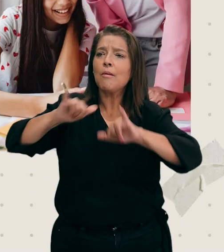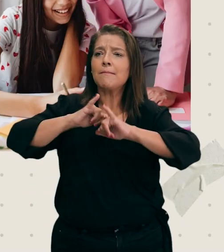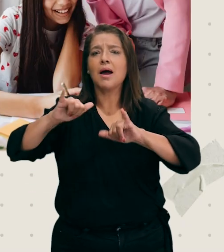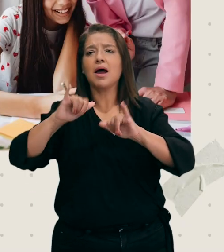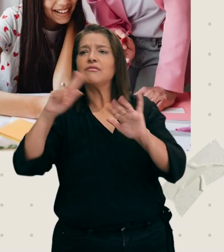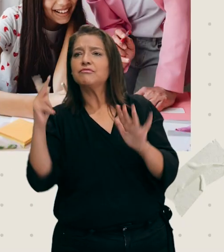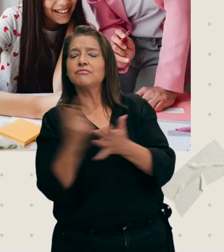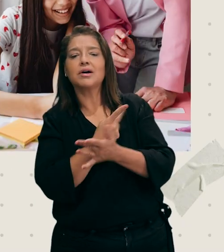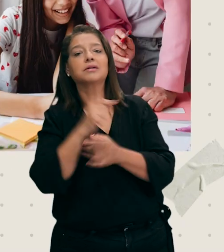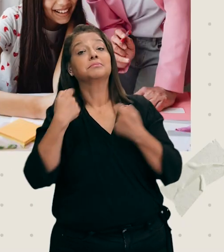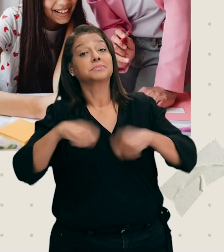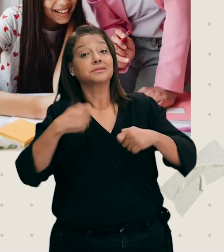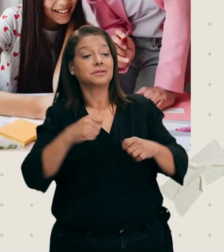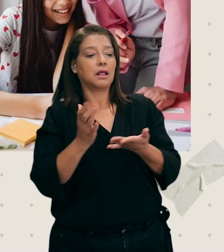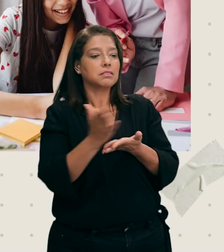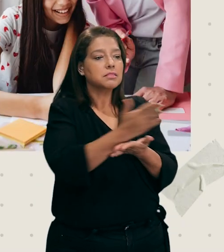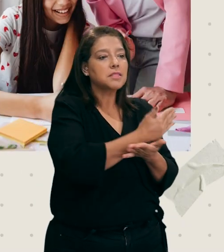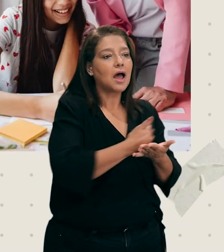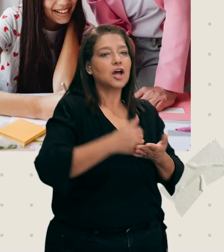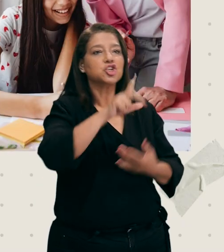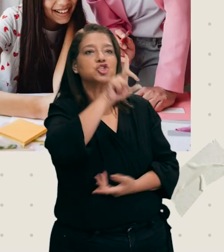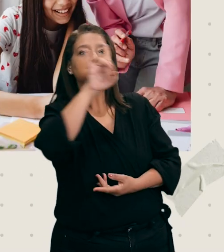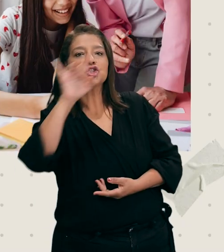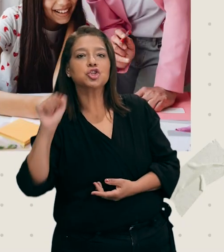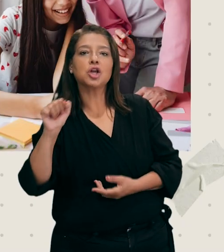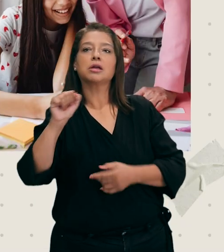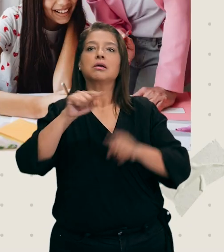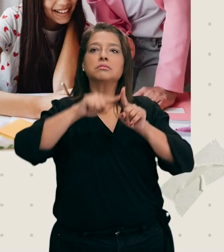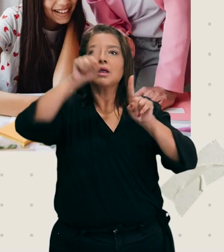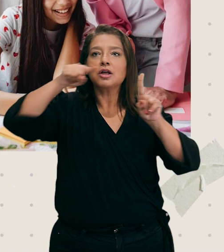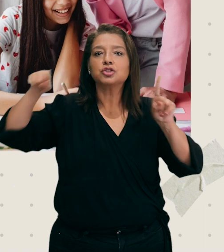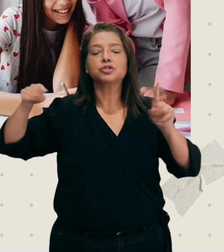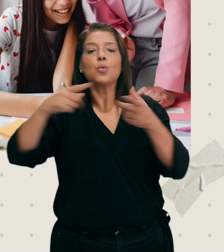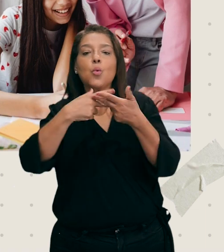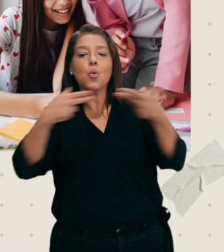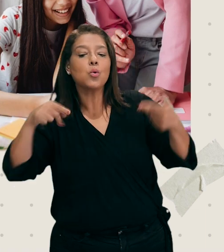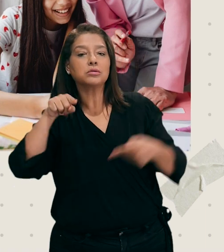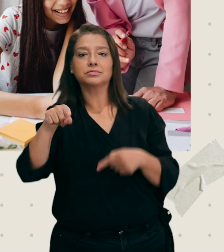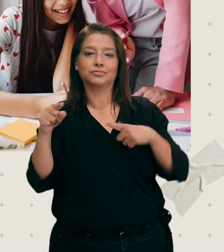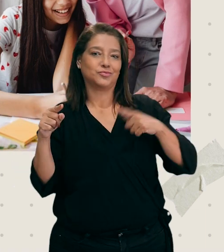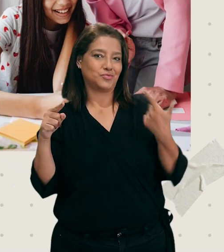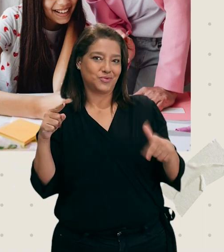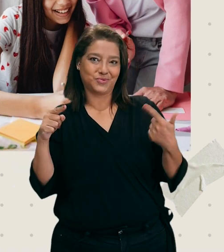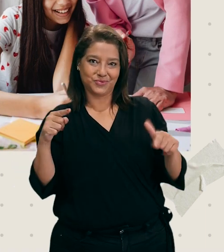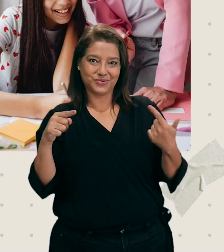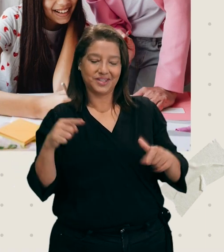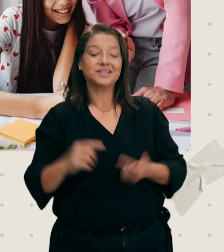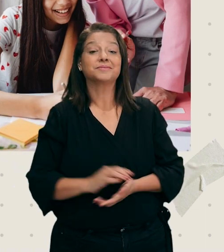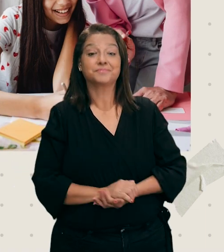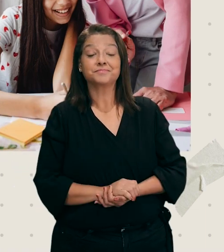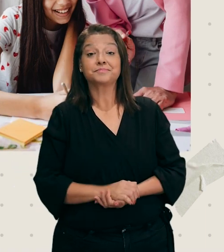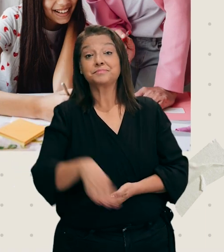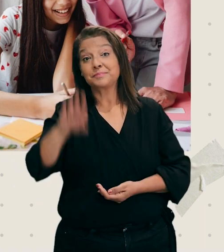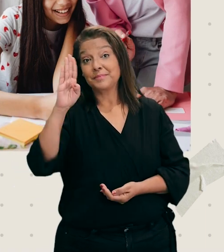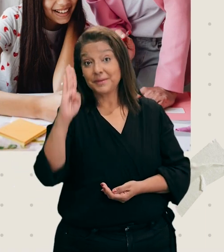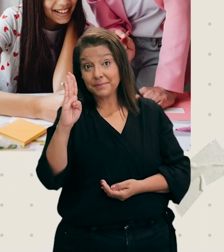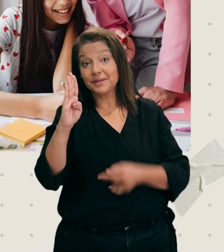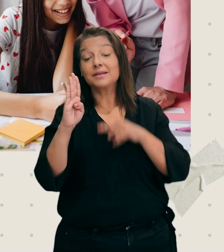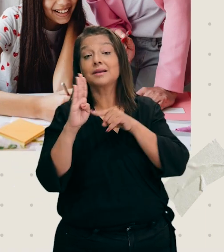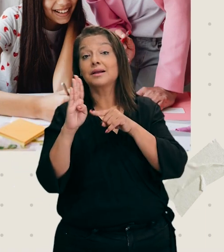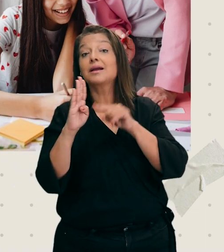dados, definições, datas, estatísticas, e aqui não há nada disso. A B